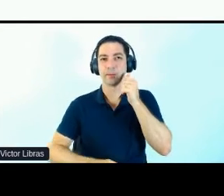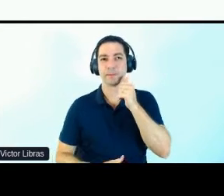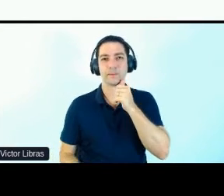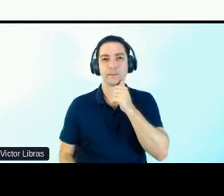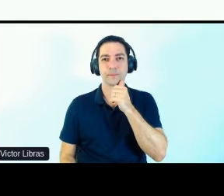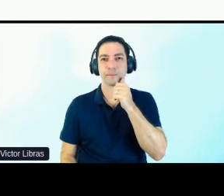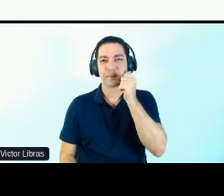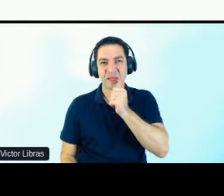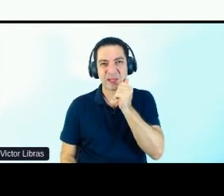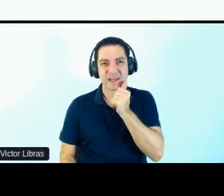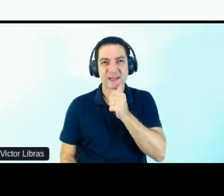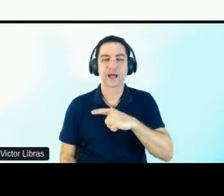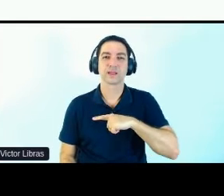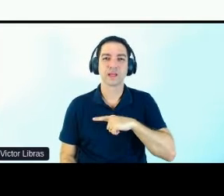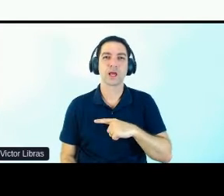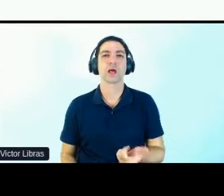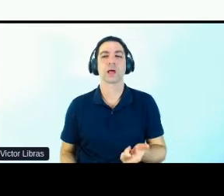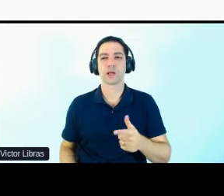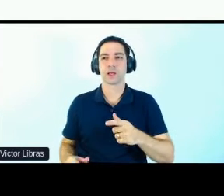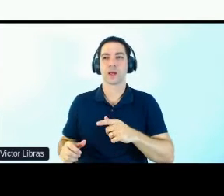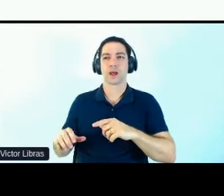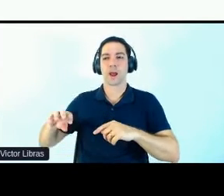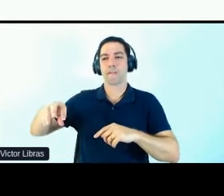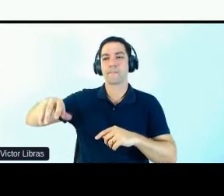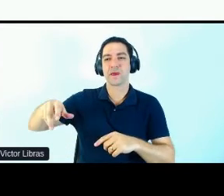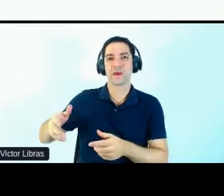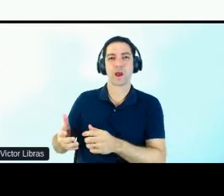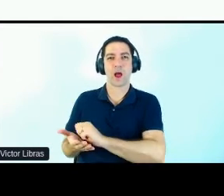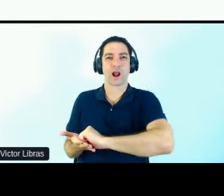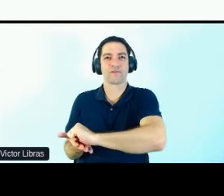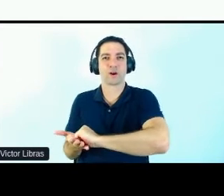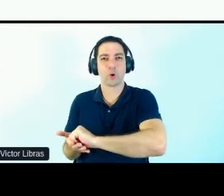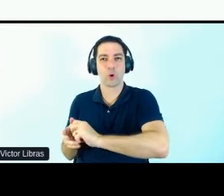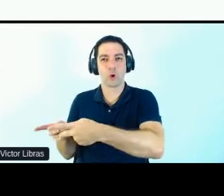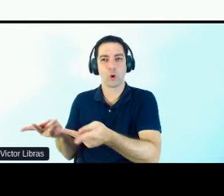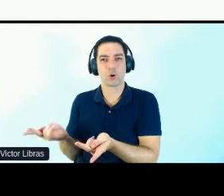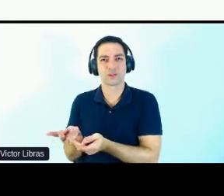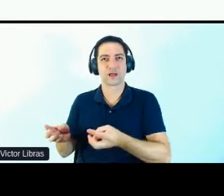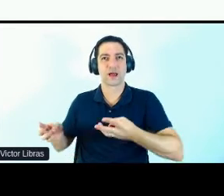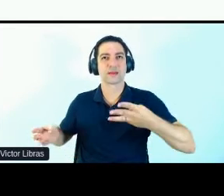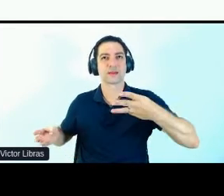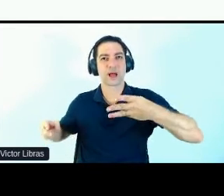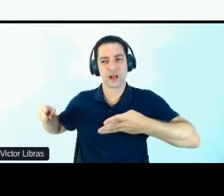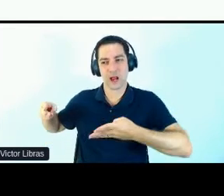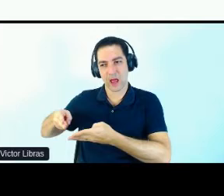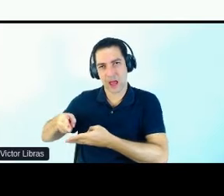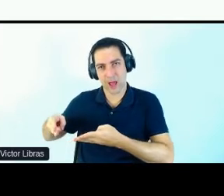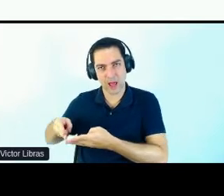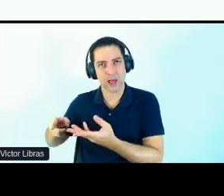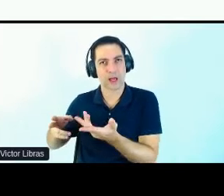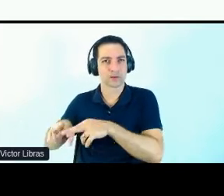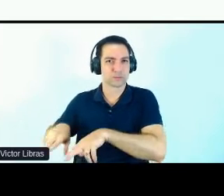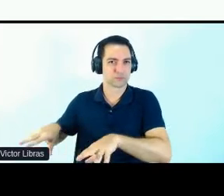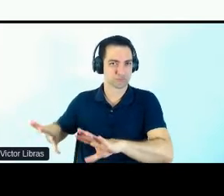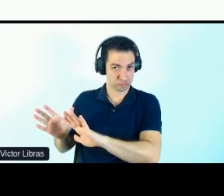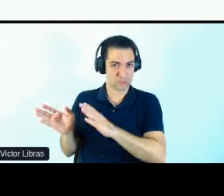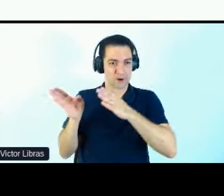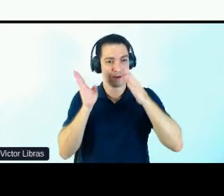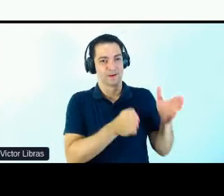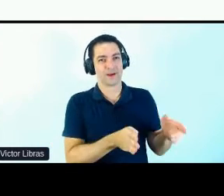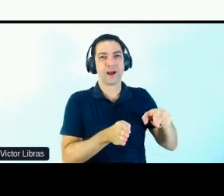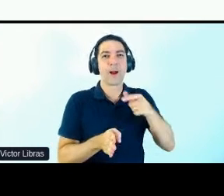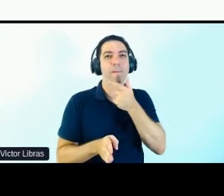lavar louça, talheres. E para os meninos, a gente observa caminhão, bateria, robô,